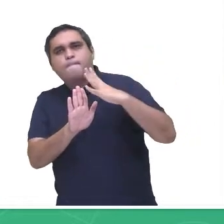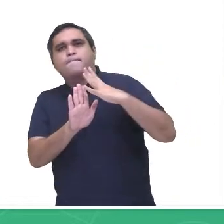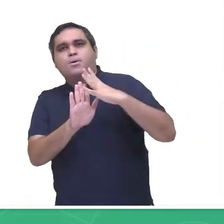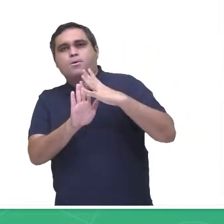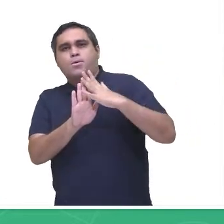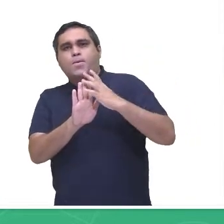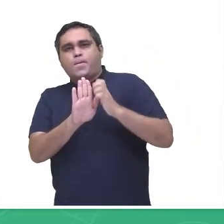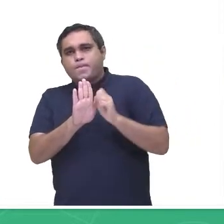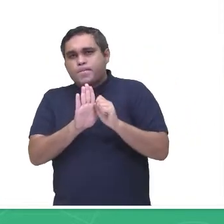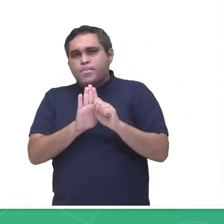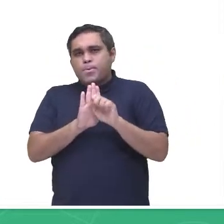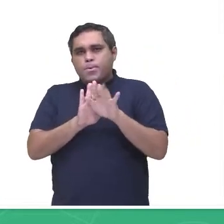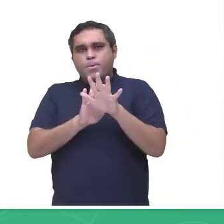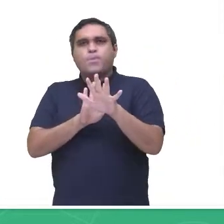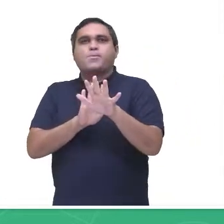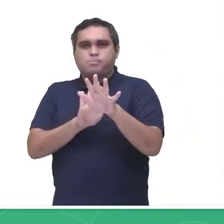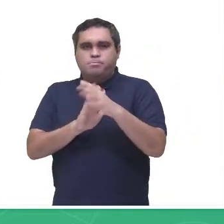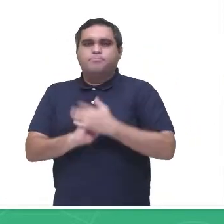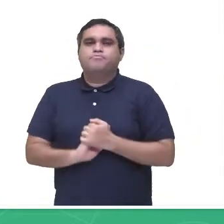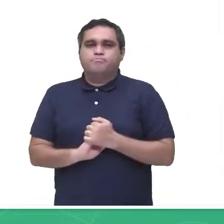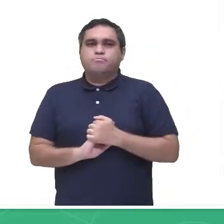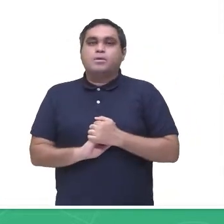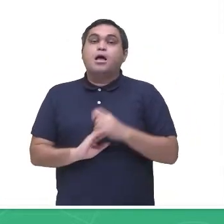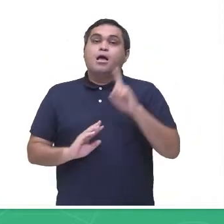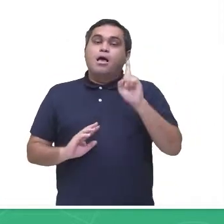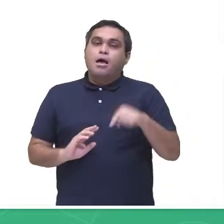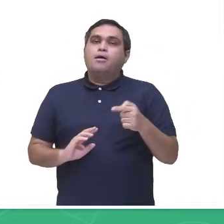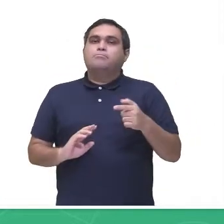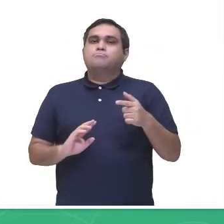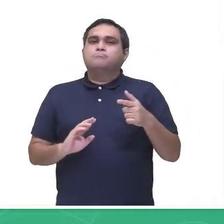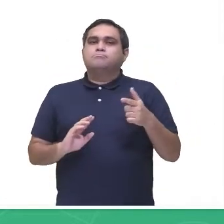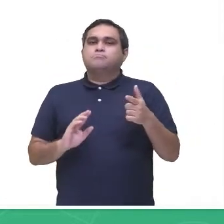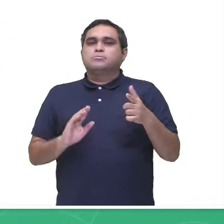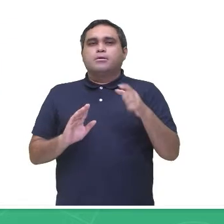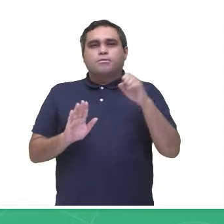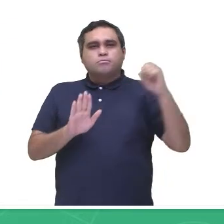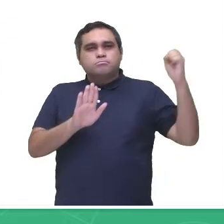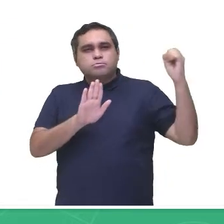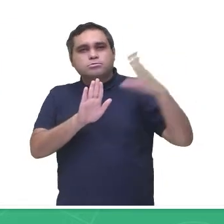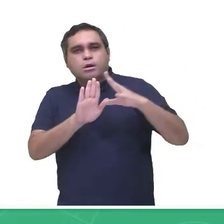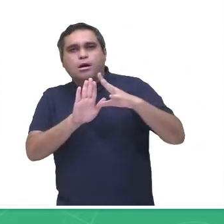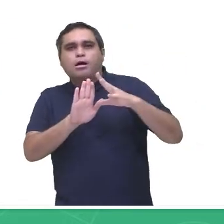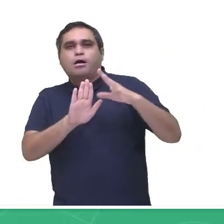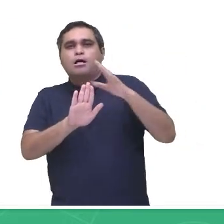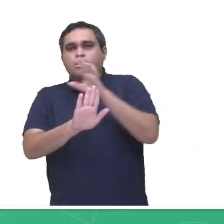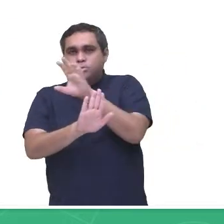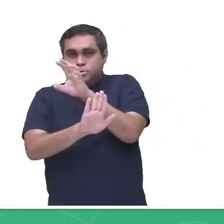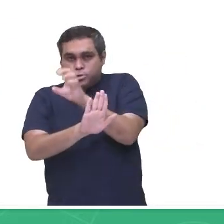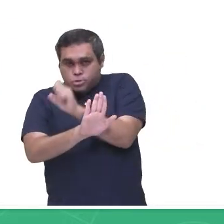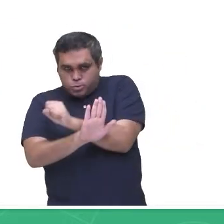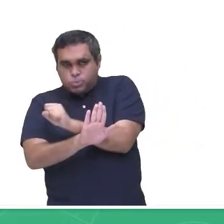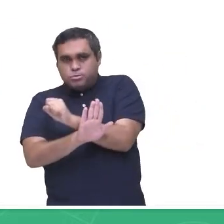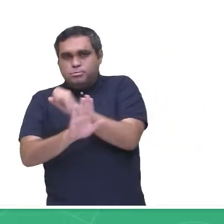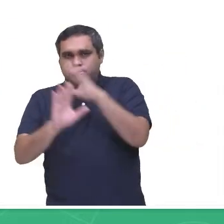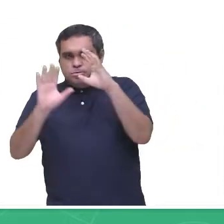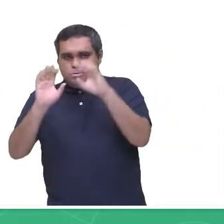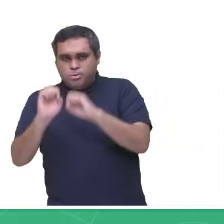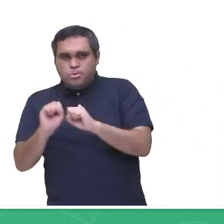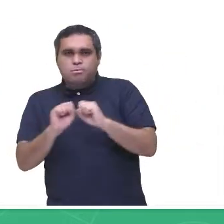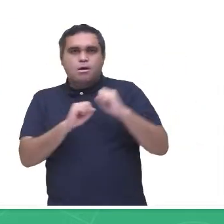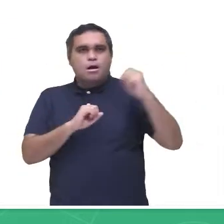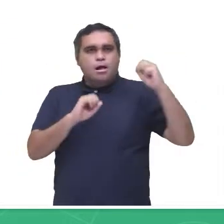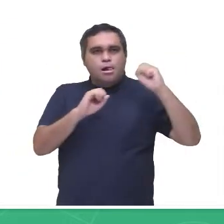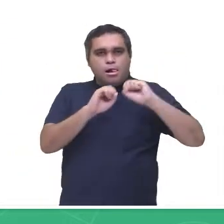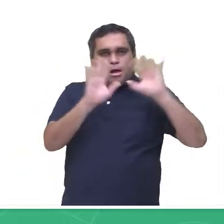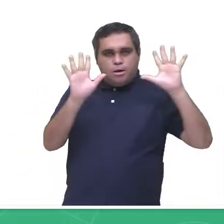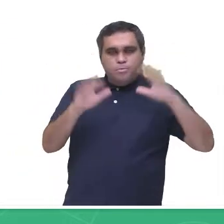tela, a questão do diagonal, e vai dar esse contraste de claro e escuro. E aí, continuando a pintura, mas aí com o exemplo da